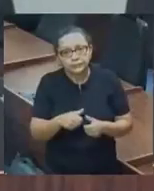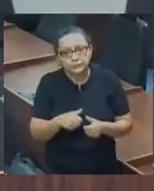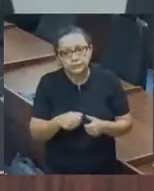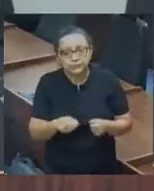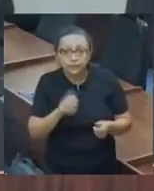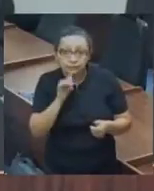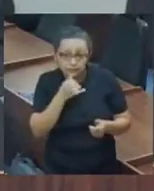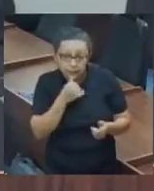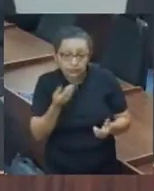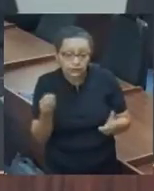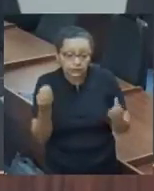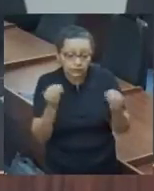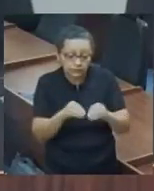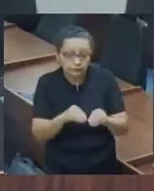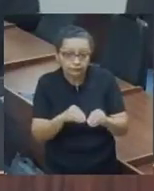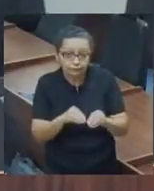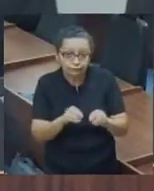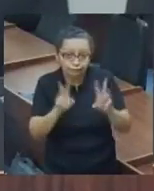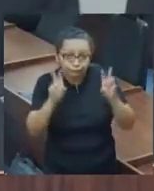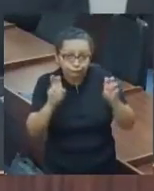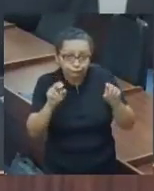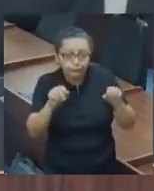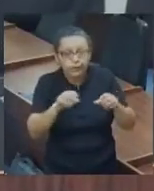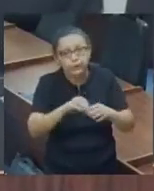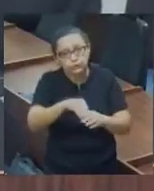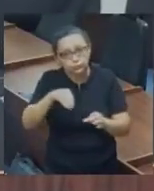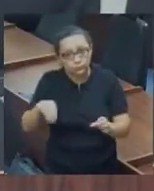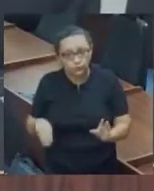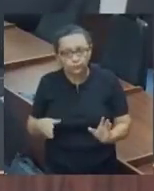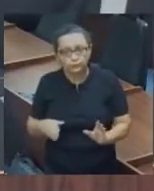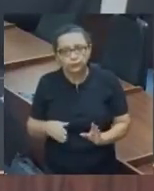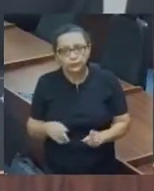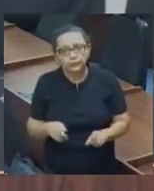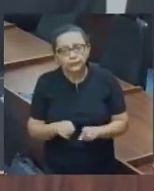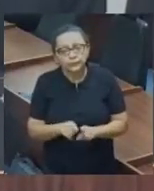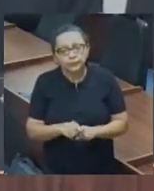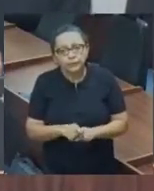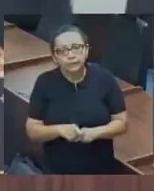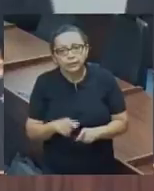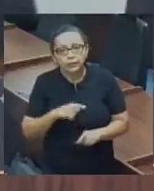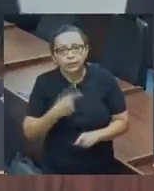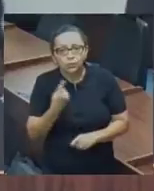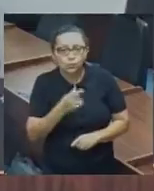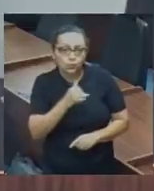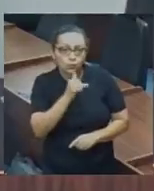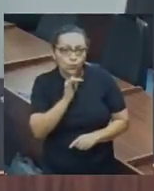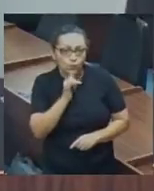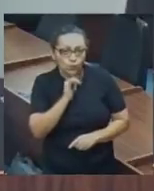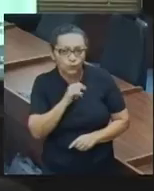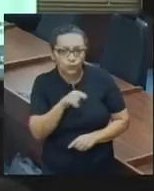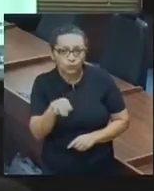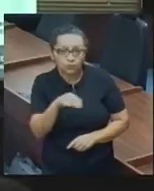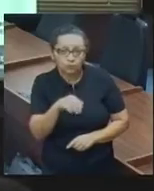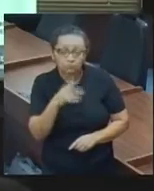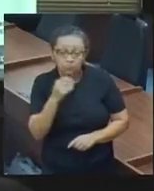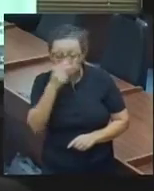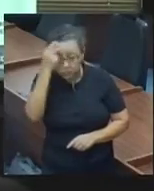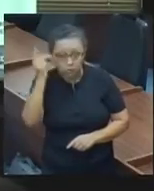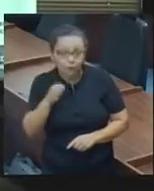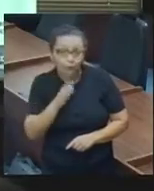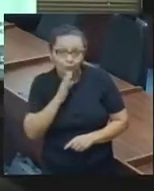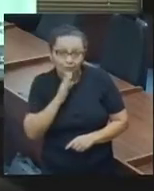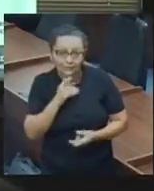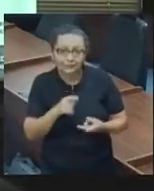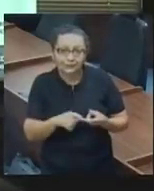situação exclusão eu coloquei aqui um exemplo que talvez muitos aqui já tenham visto